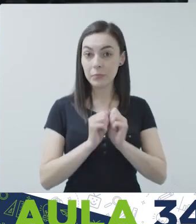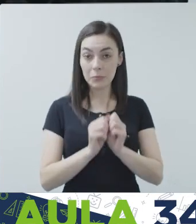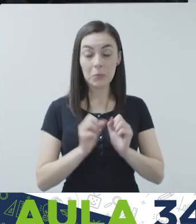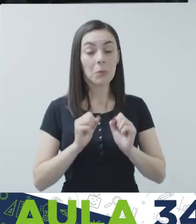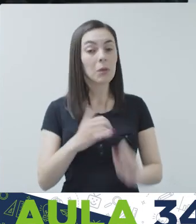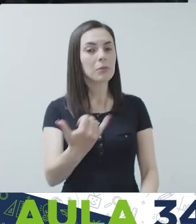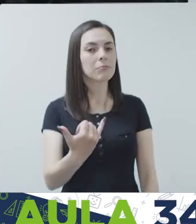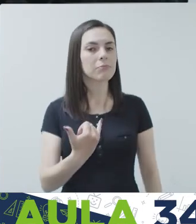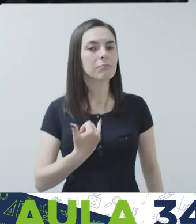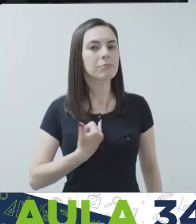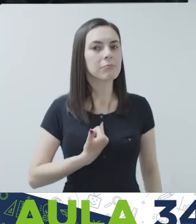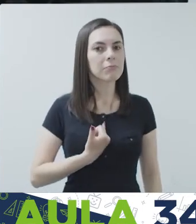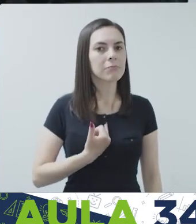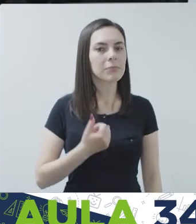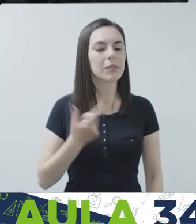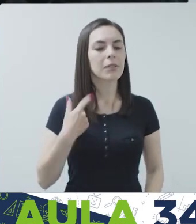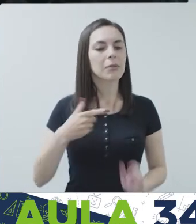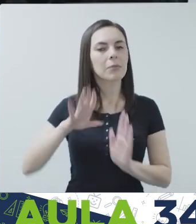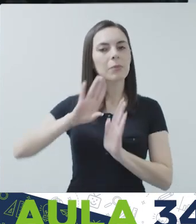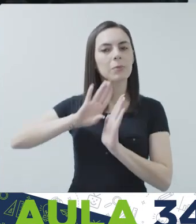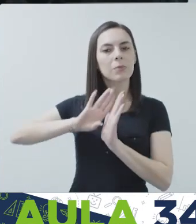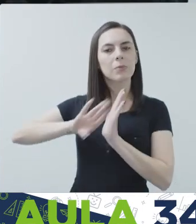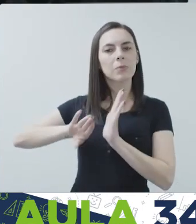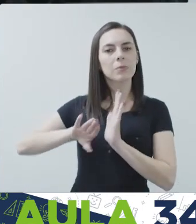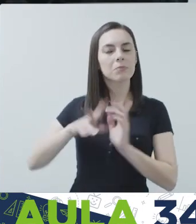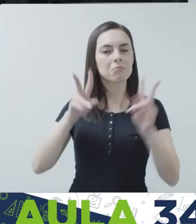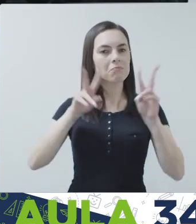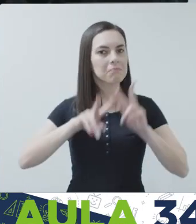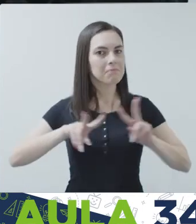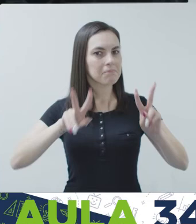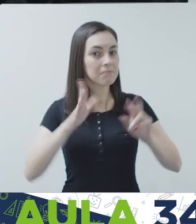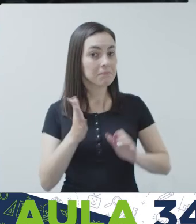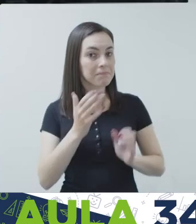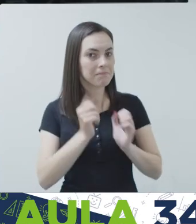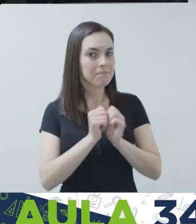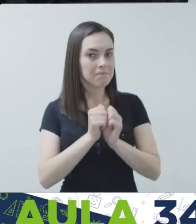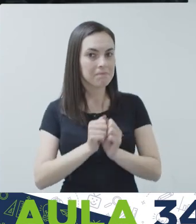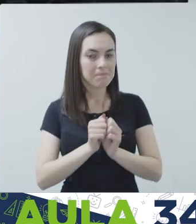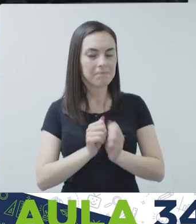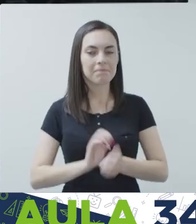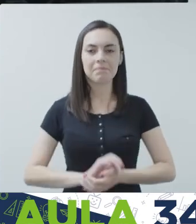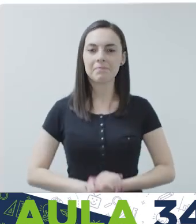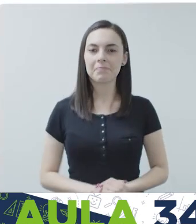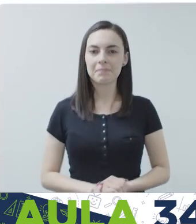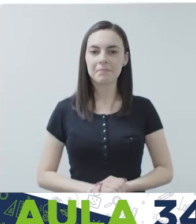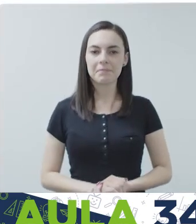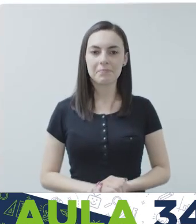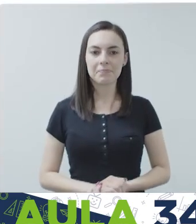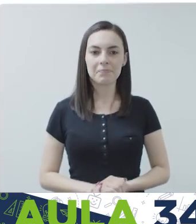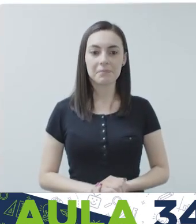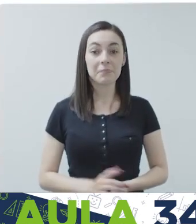aí que eu vou tirar a cartinha para a gente ver. Vamos juntos? Olha,